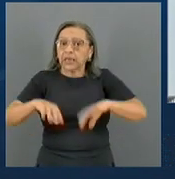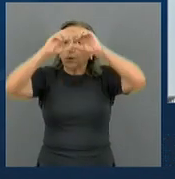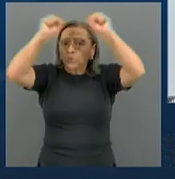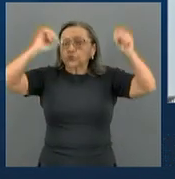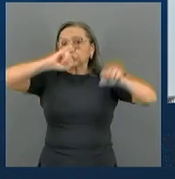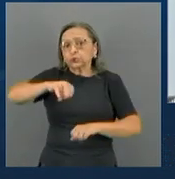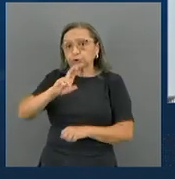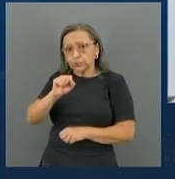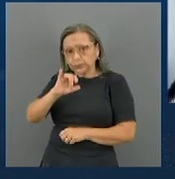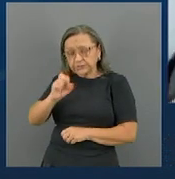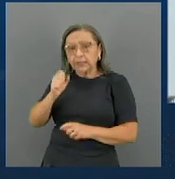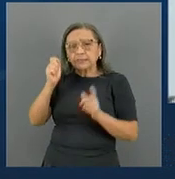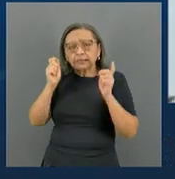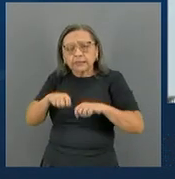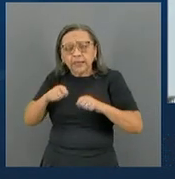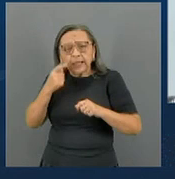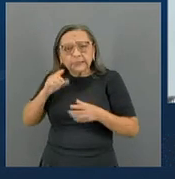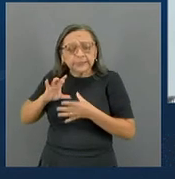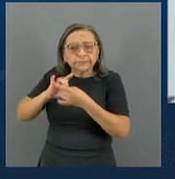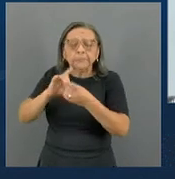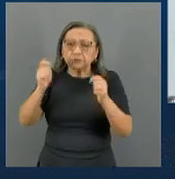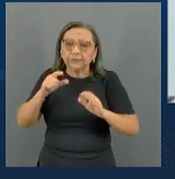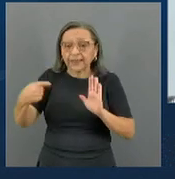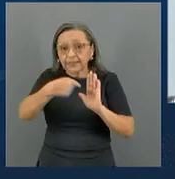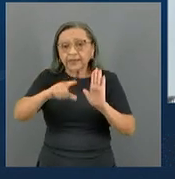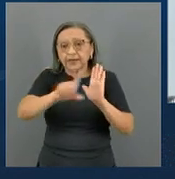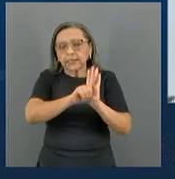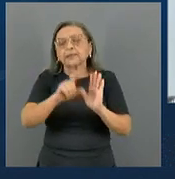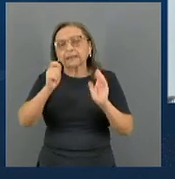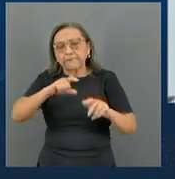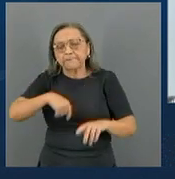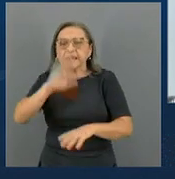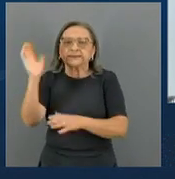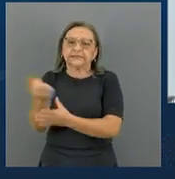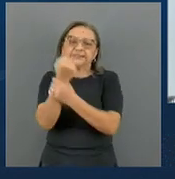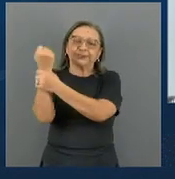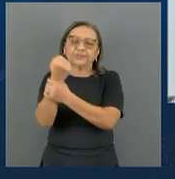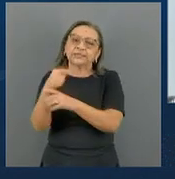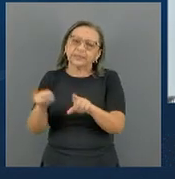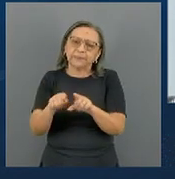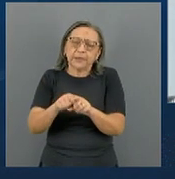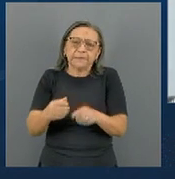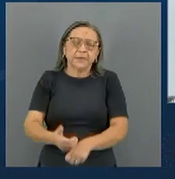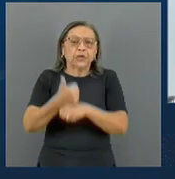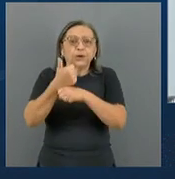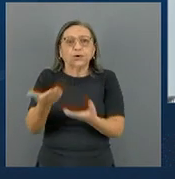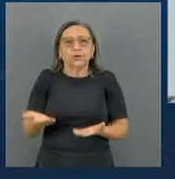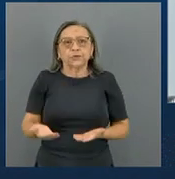der esta linha possível dentro da lei, nós teremos uma segurança maior e exatamente